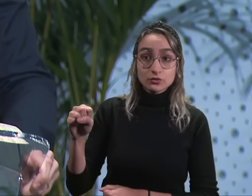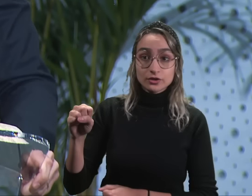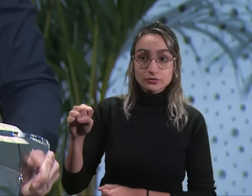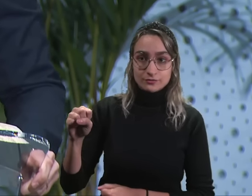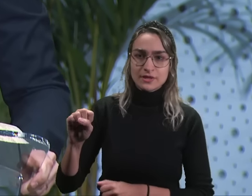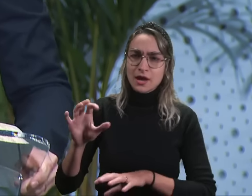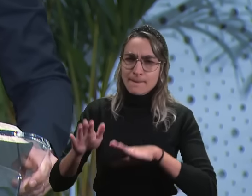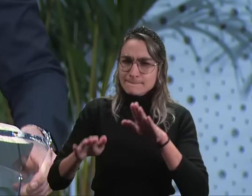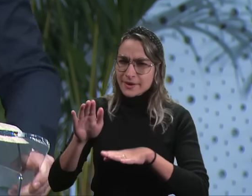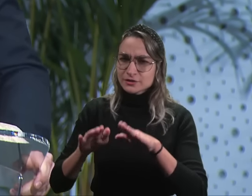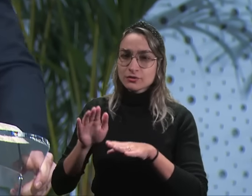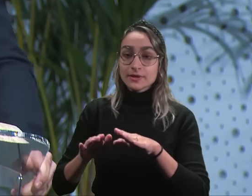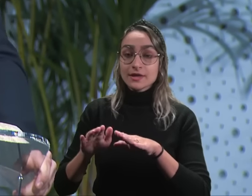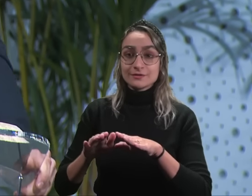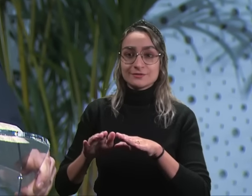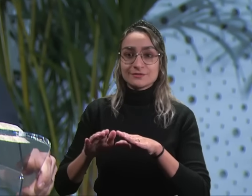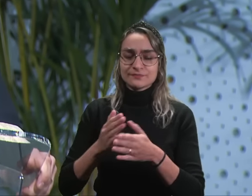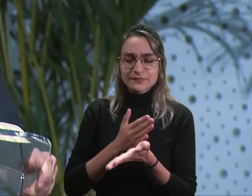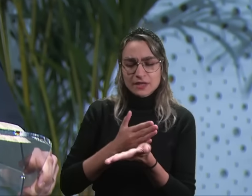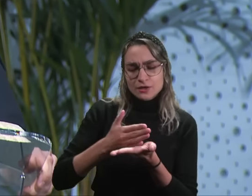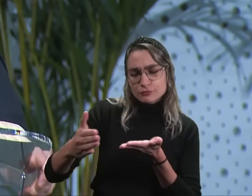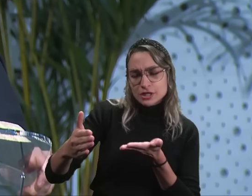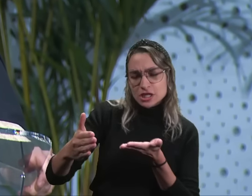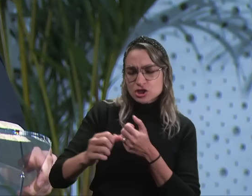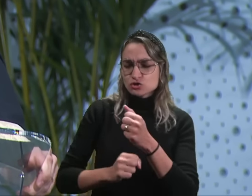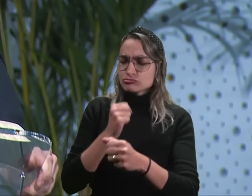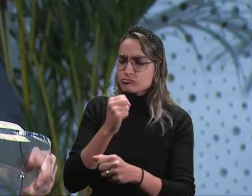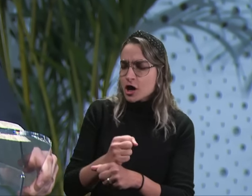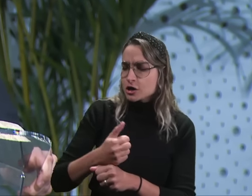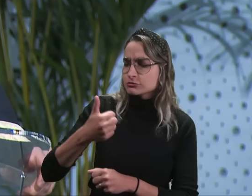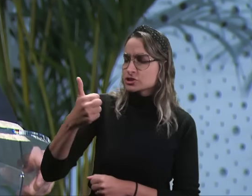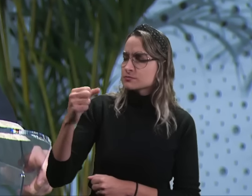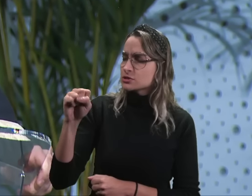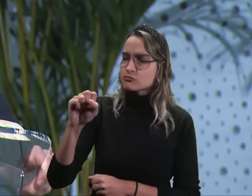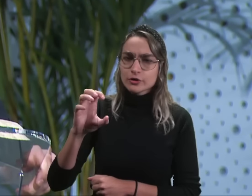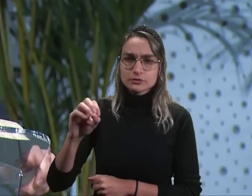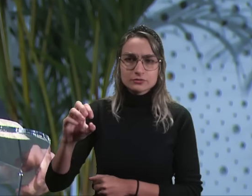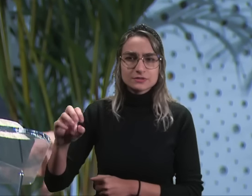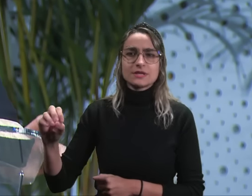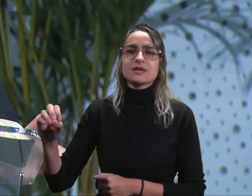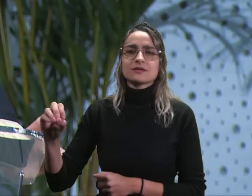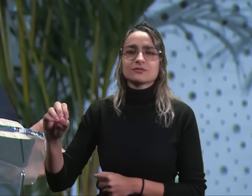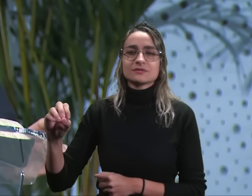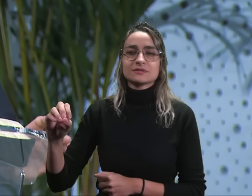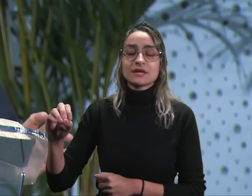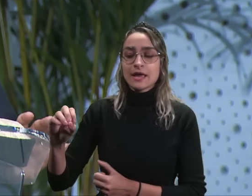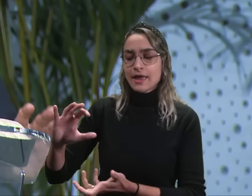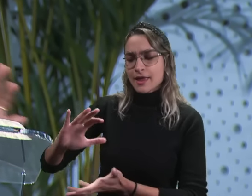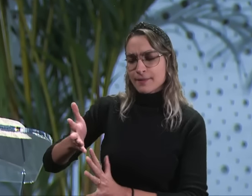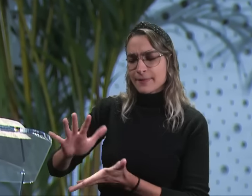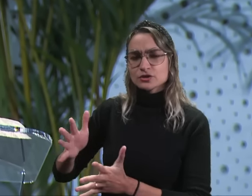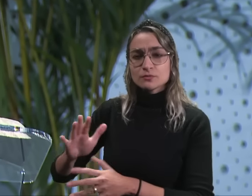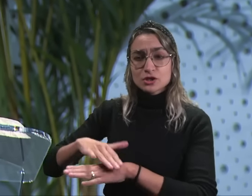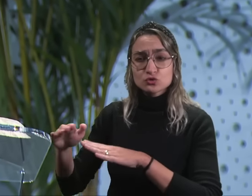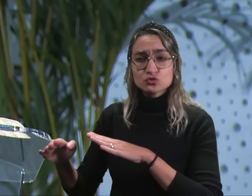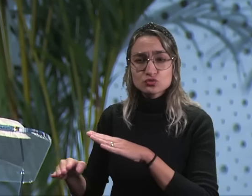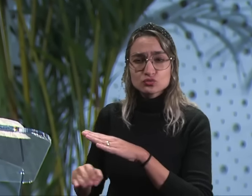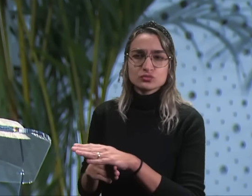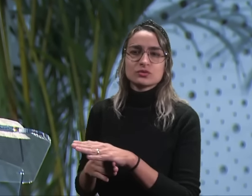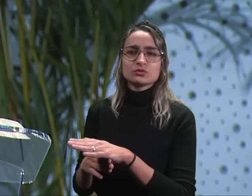1798 início de 1800 e nas décadas eh seguintes Imaginem aqui não tinha